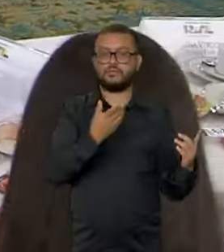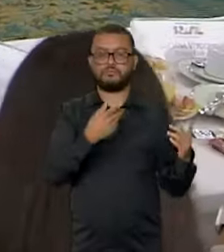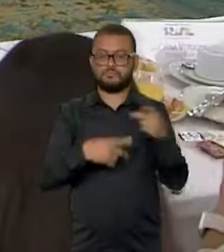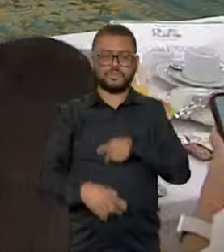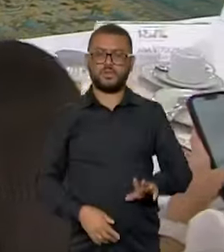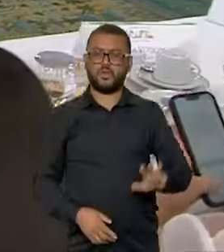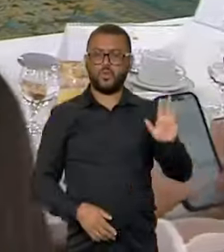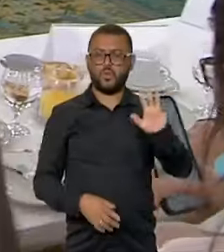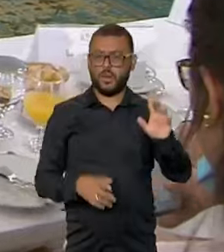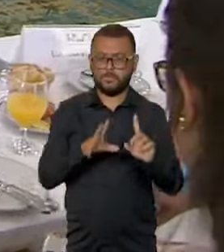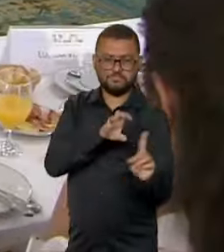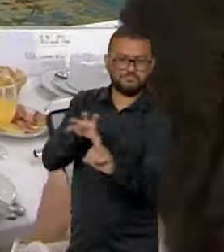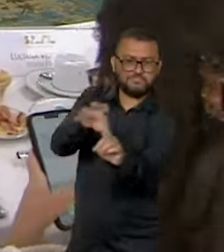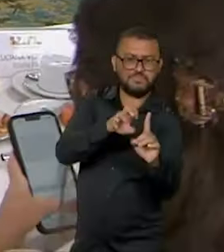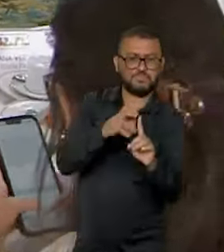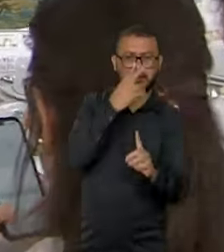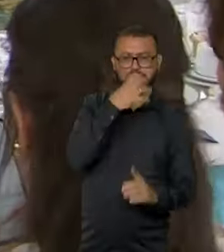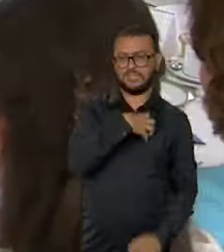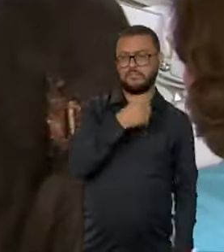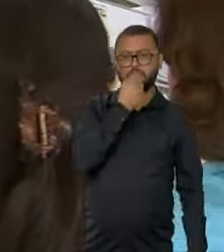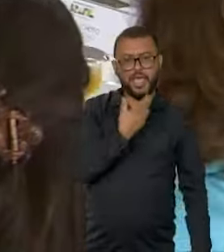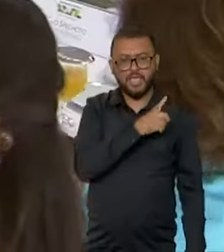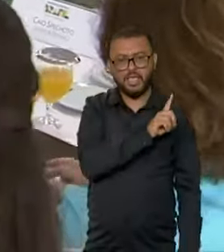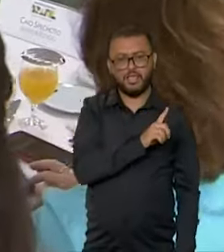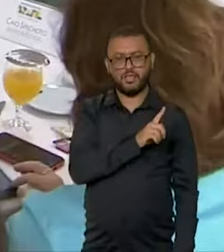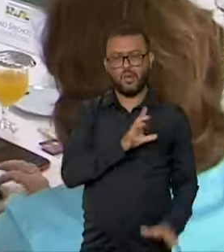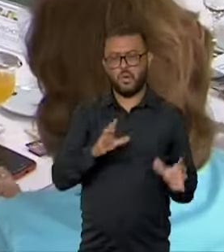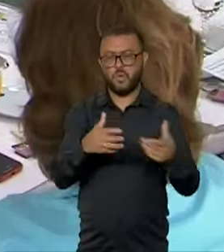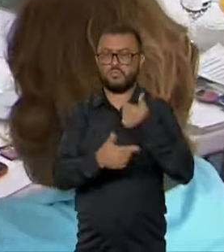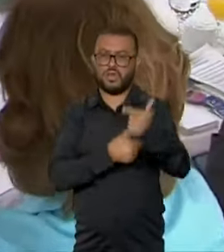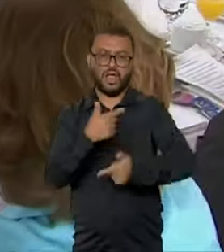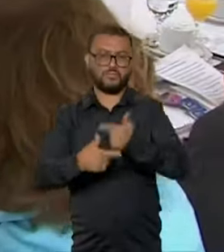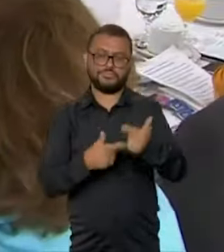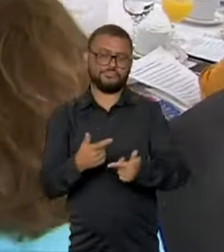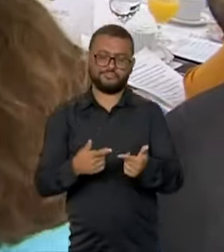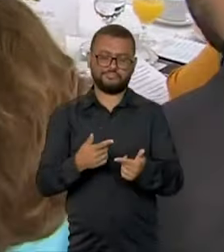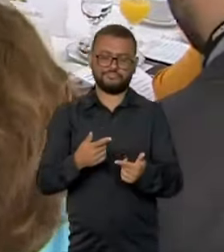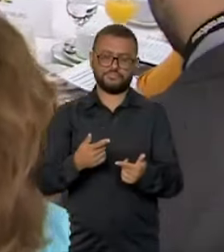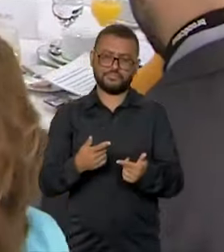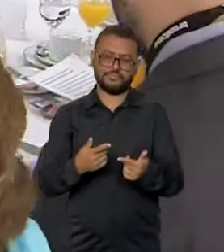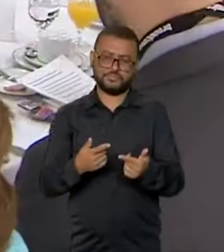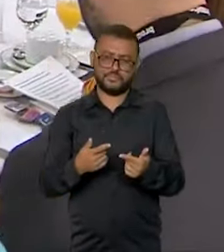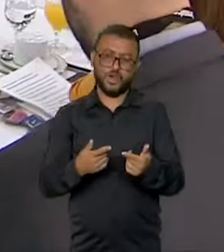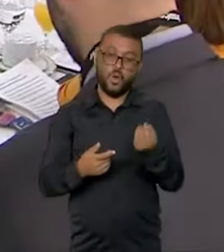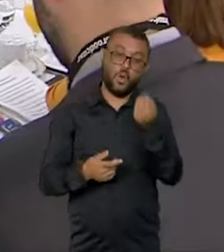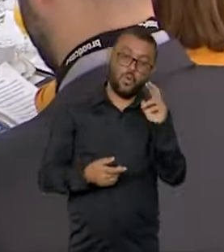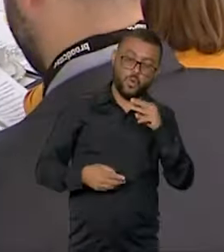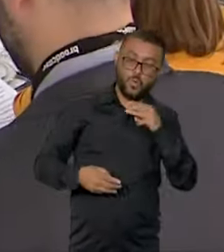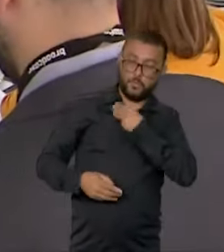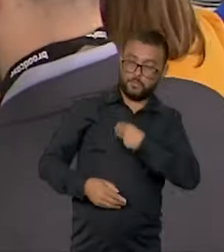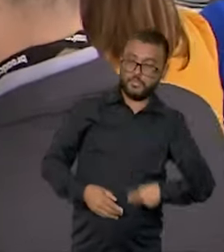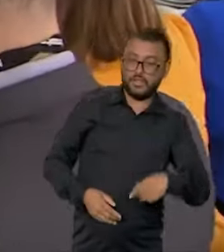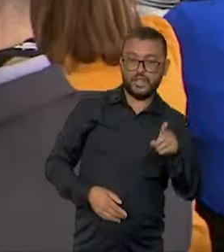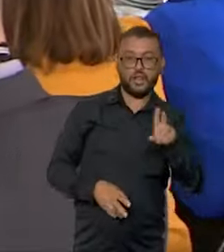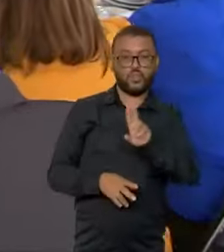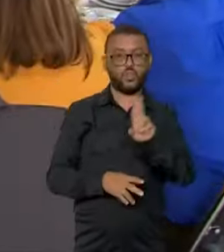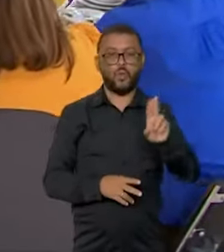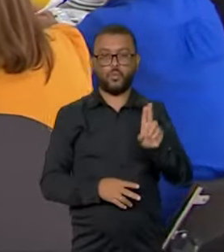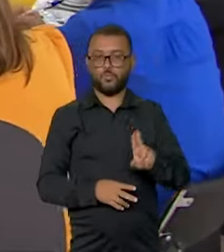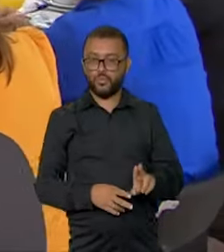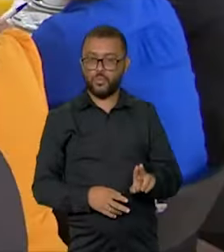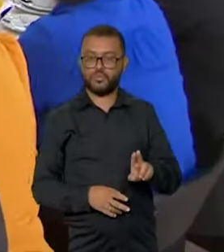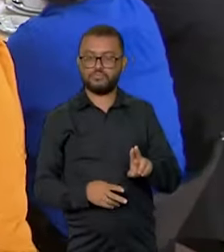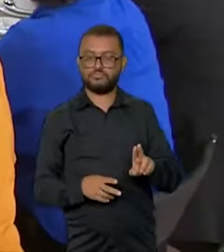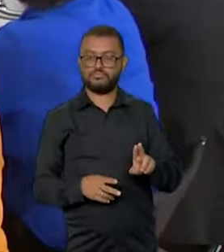presidente Lula, insatisfeito com a sua equipe ou com aqueles ministros que ele citou, que